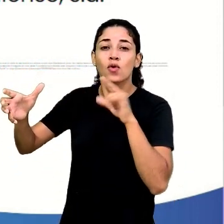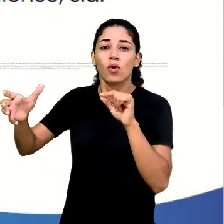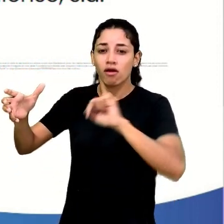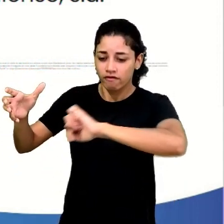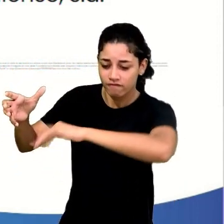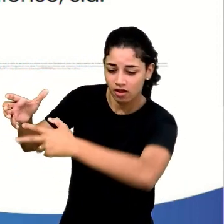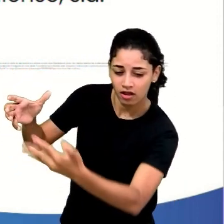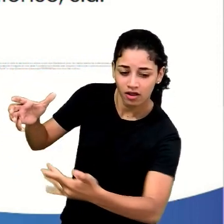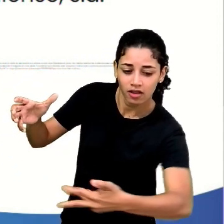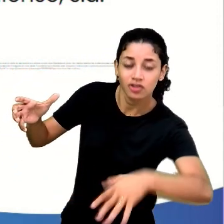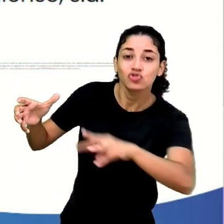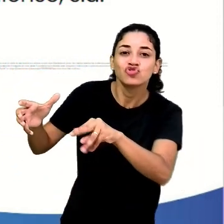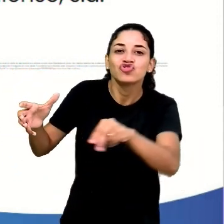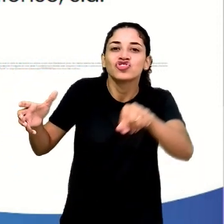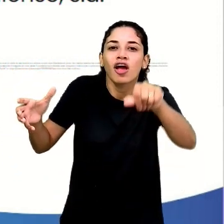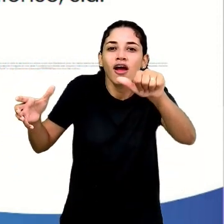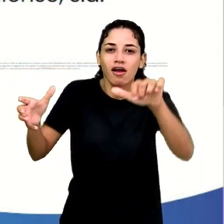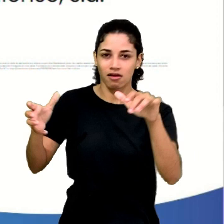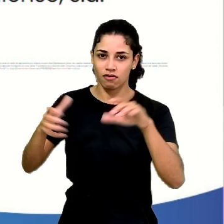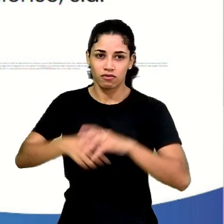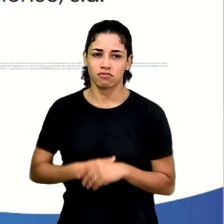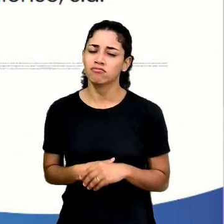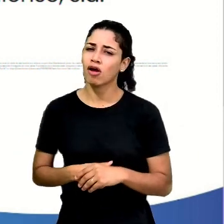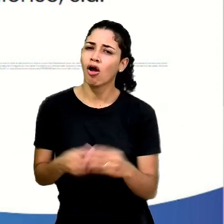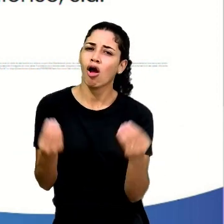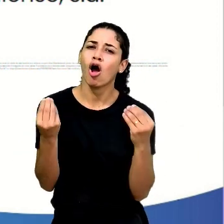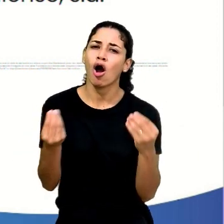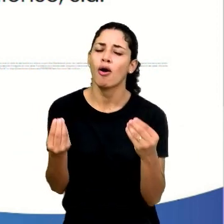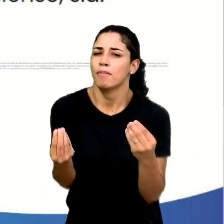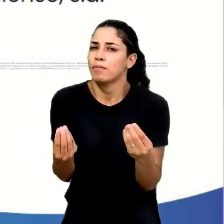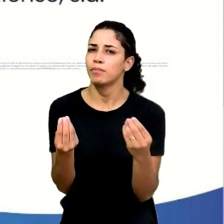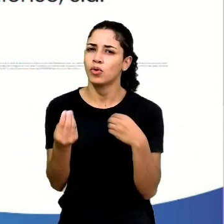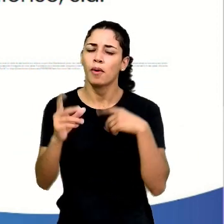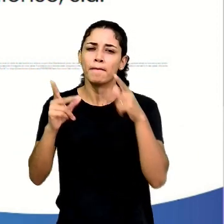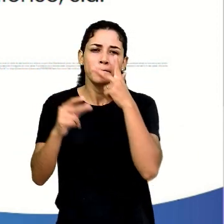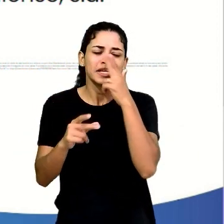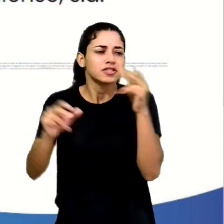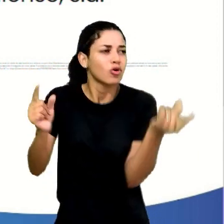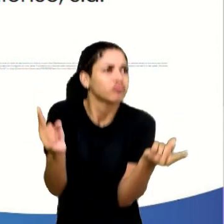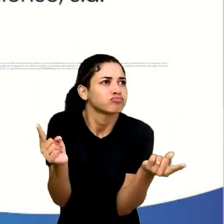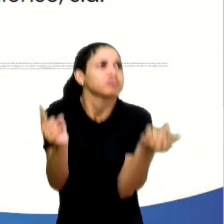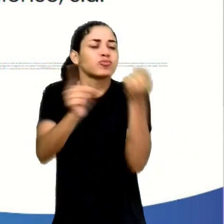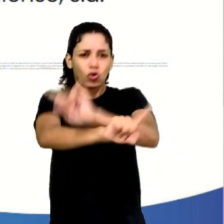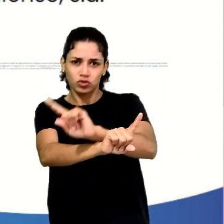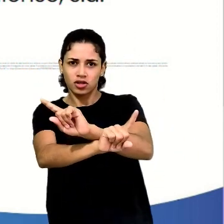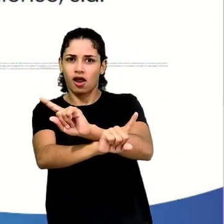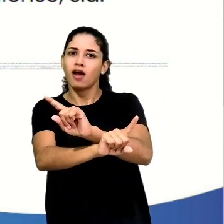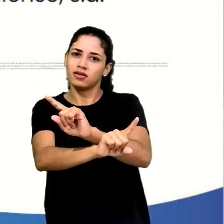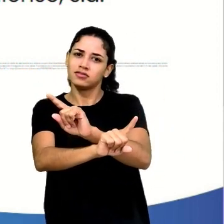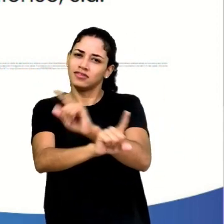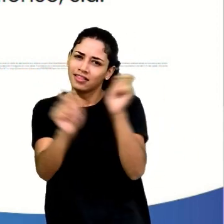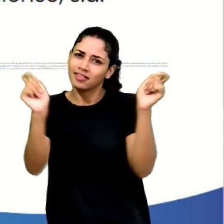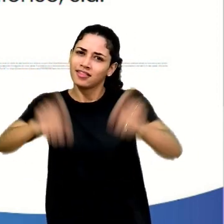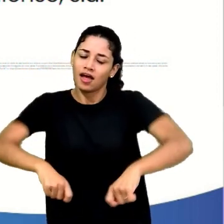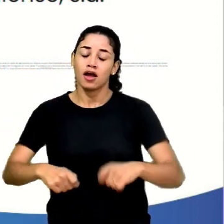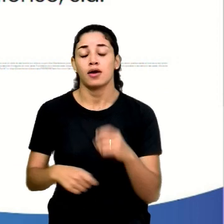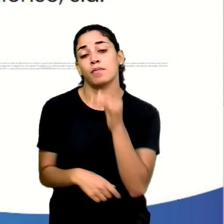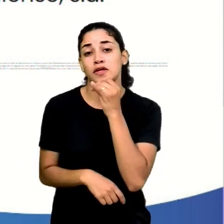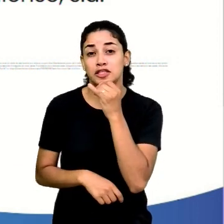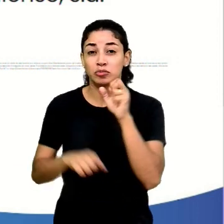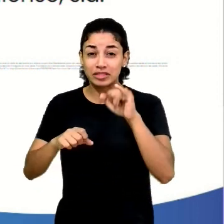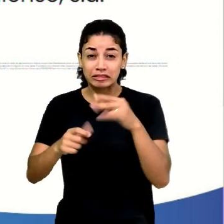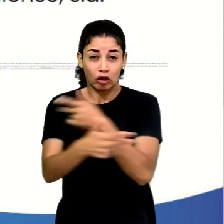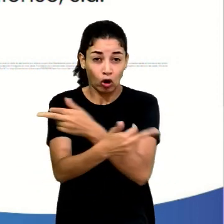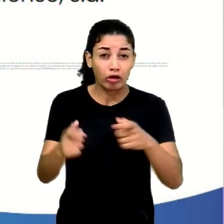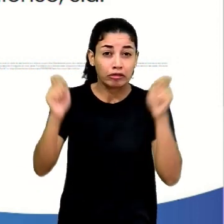planta rasteira. Não era lógico que fosse justamente o contrário? Se as coisas tivessem de ser